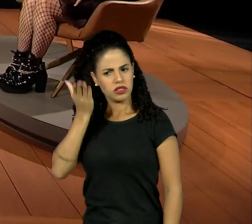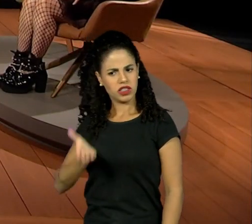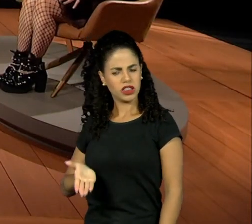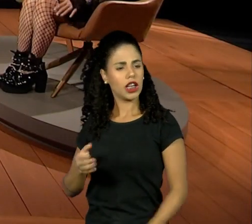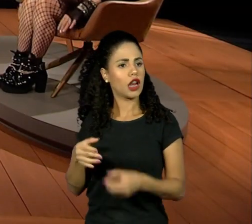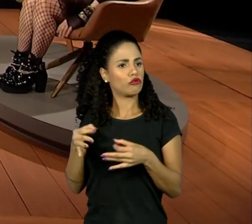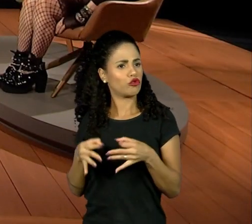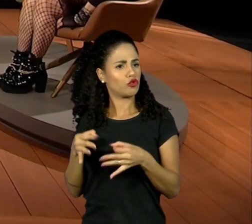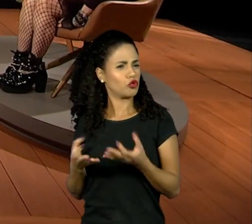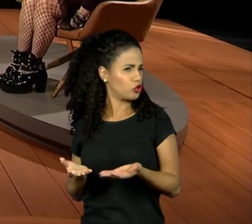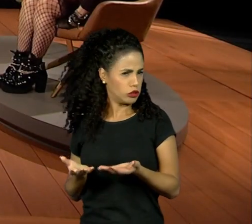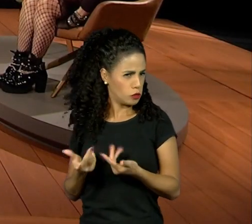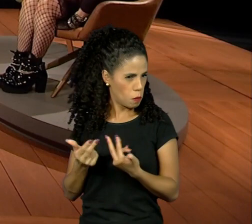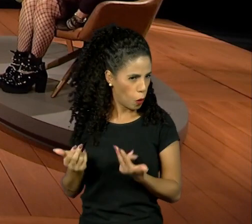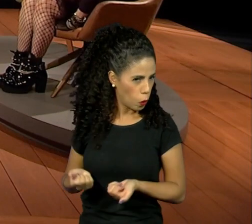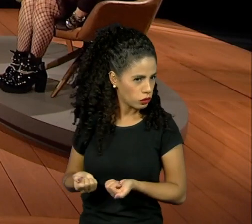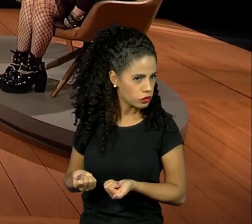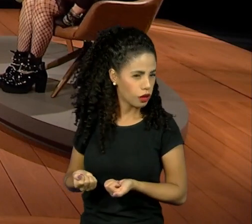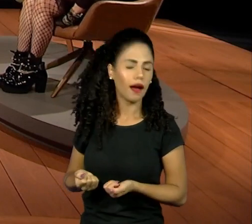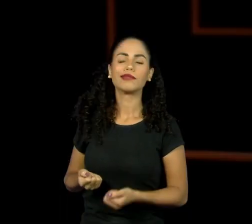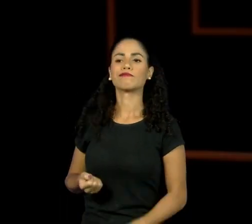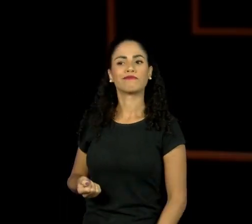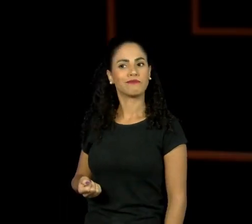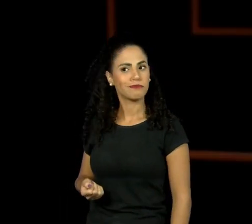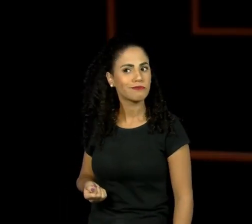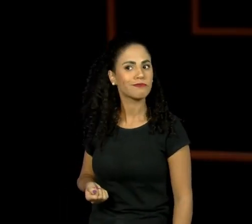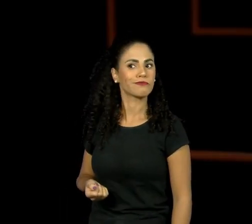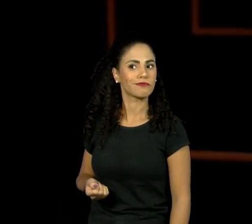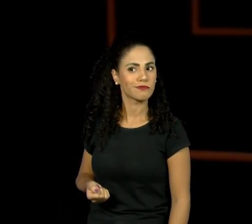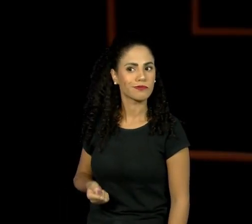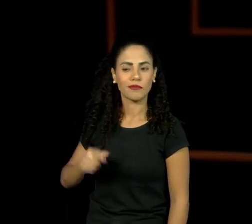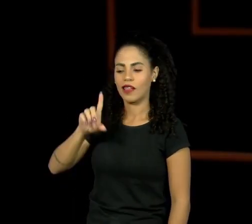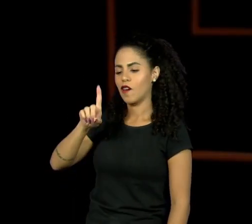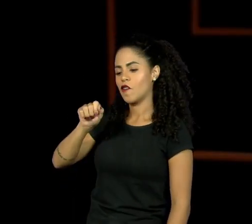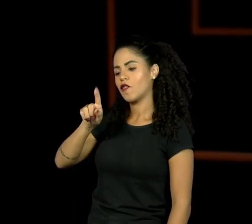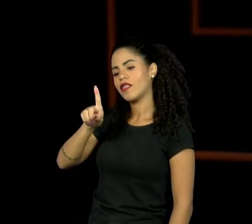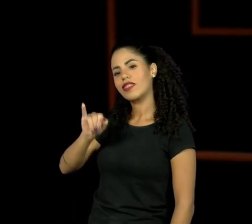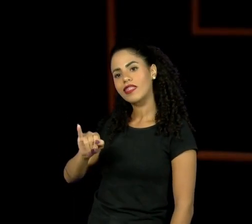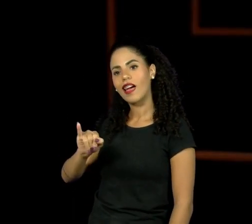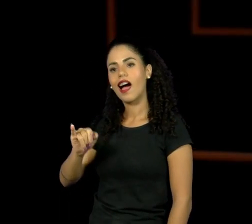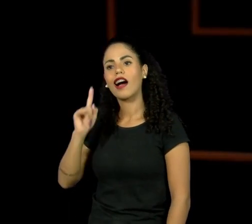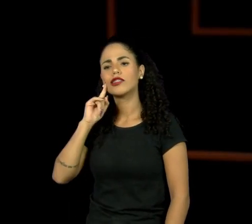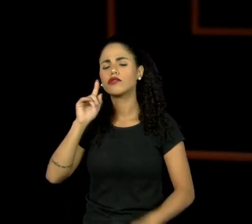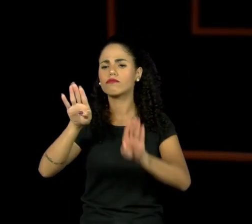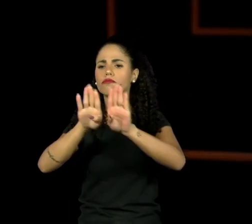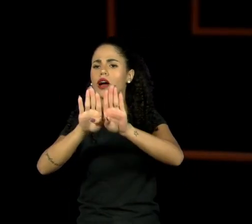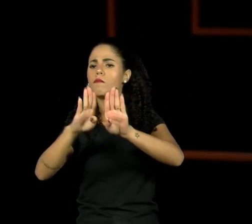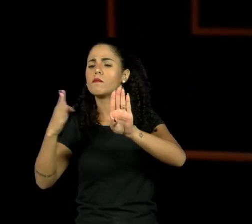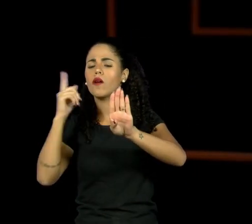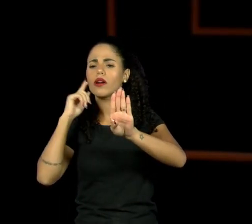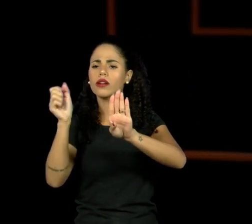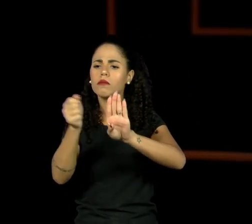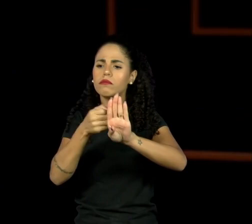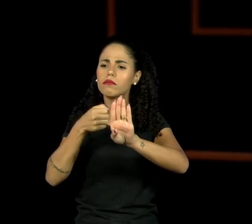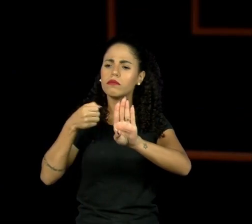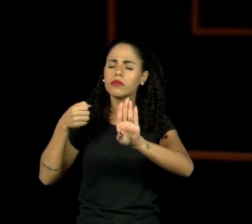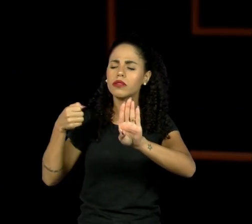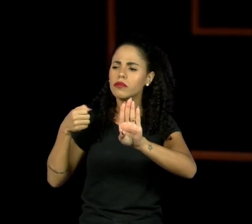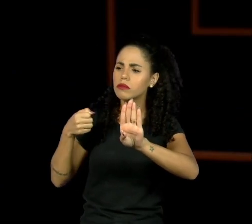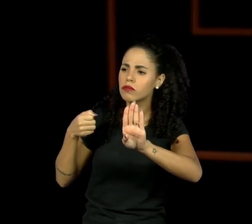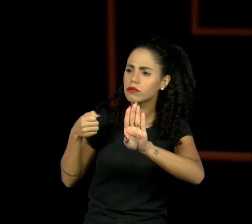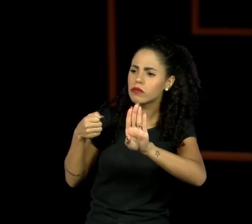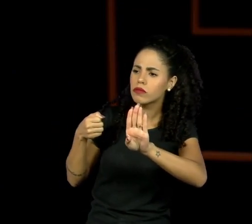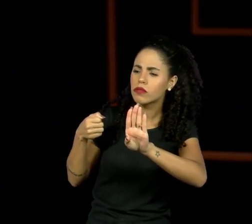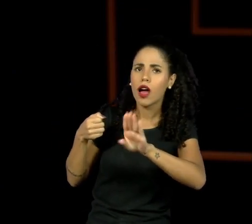de justiça. Foi o seguinte, o Dade foi abrir a porta que tocou a campainha. E todo